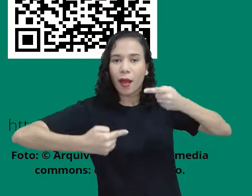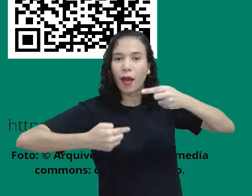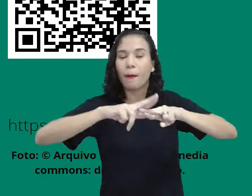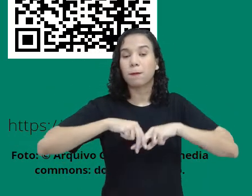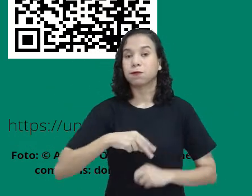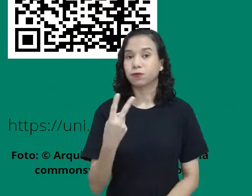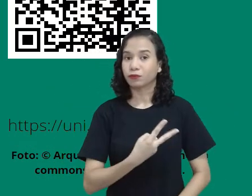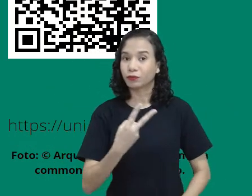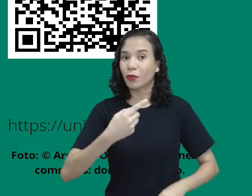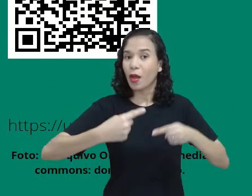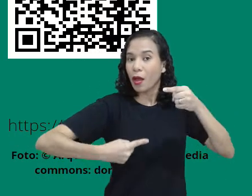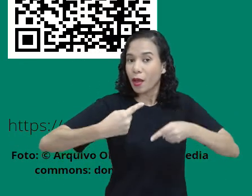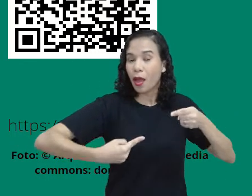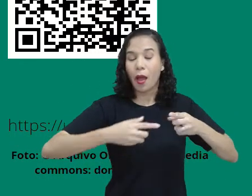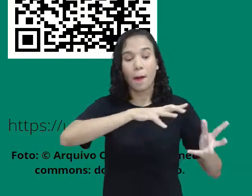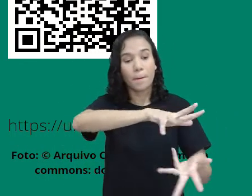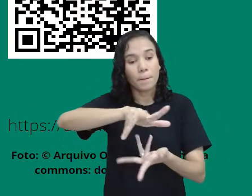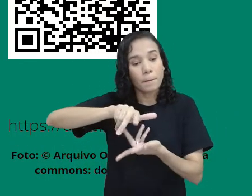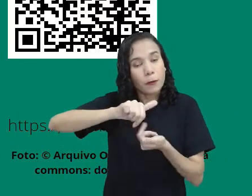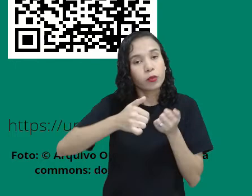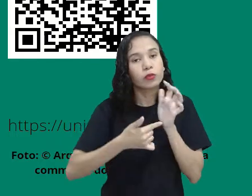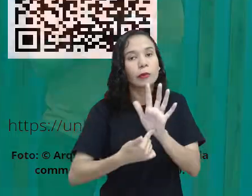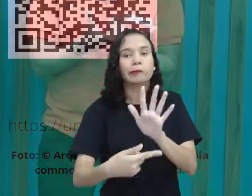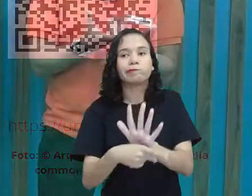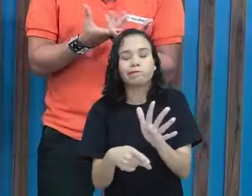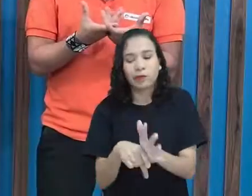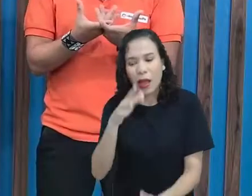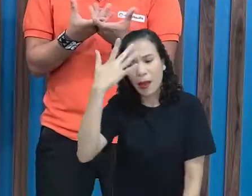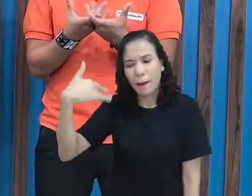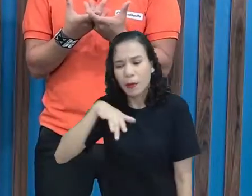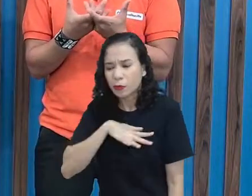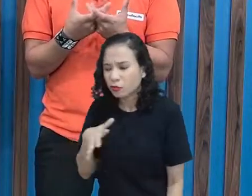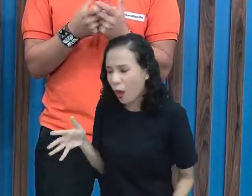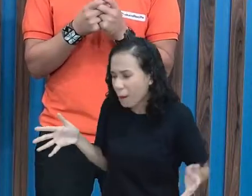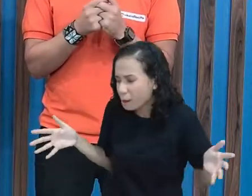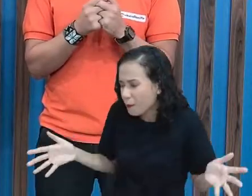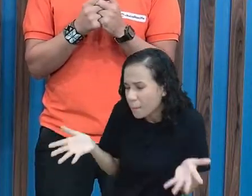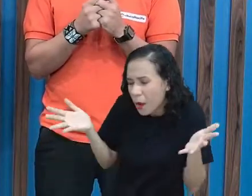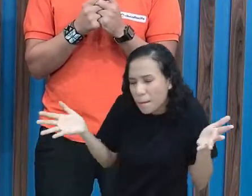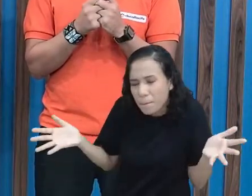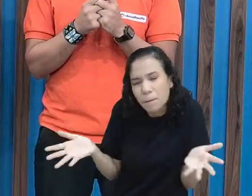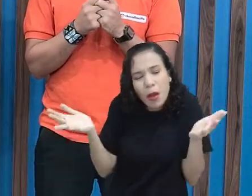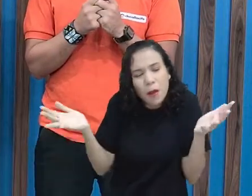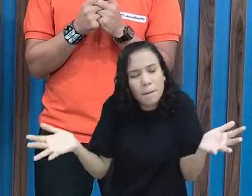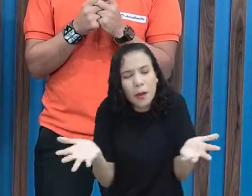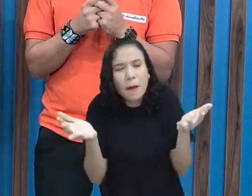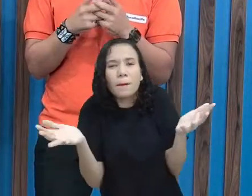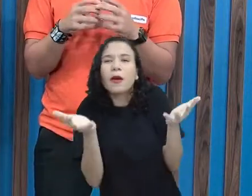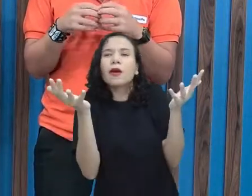Guerra Mundial, ela trouxe aí uma comoção, né, bastante